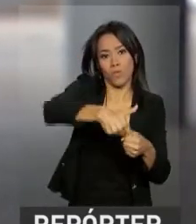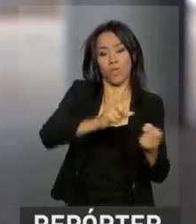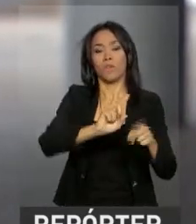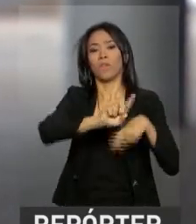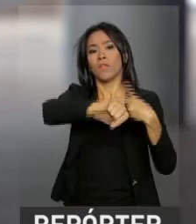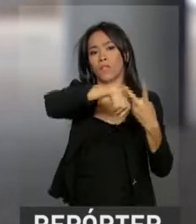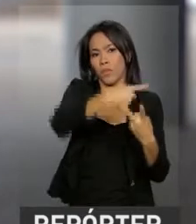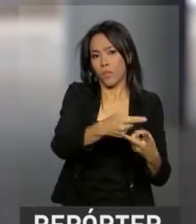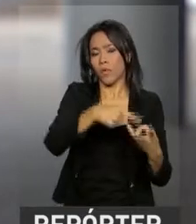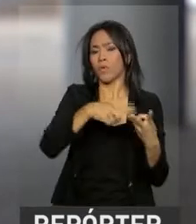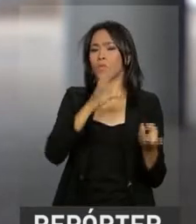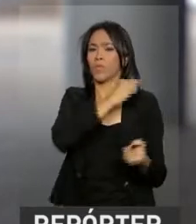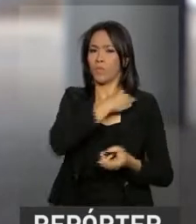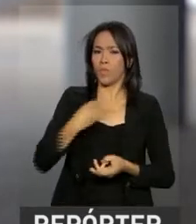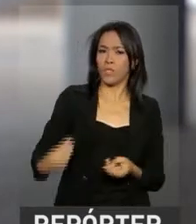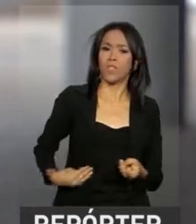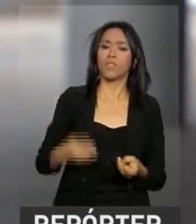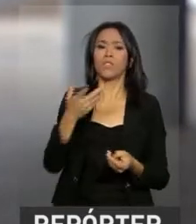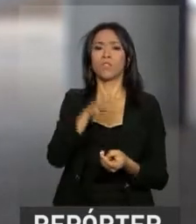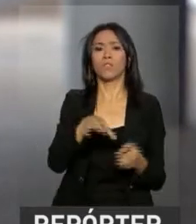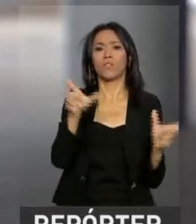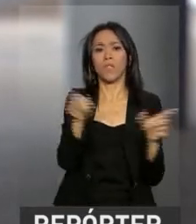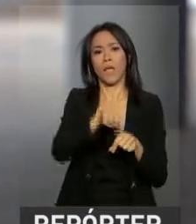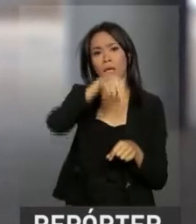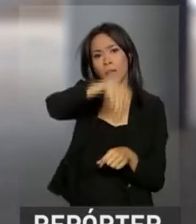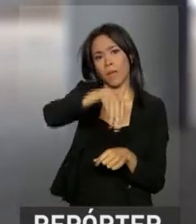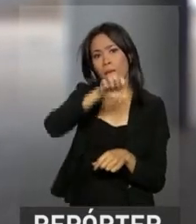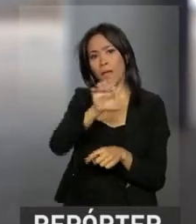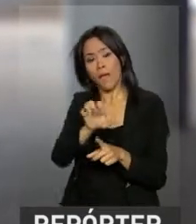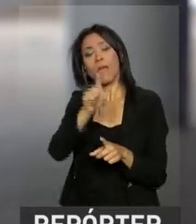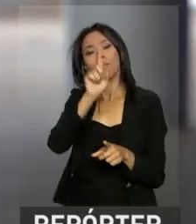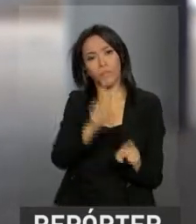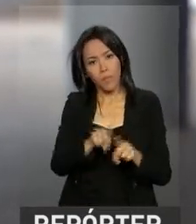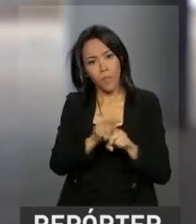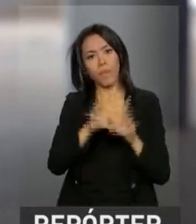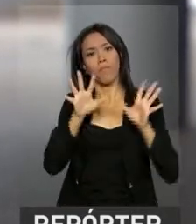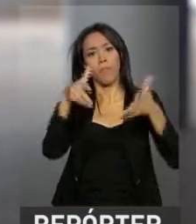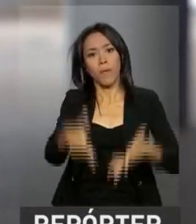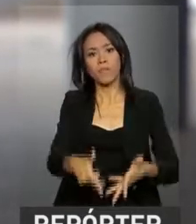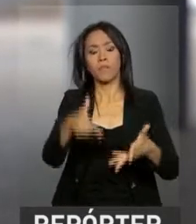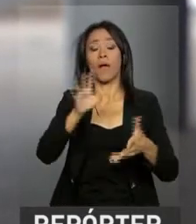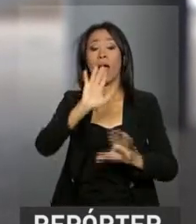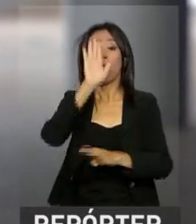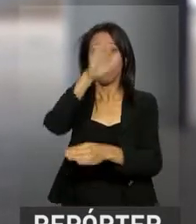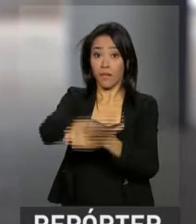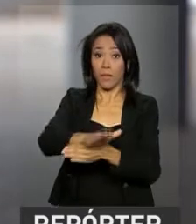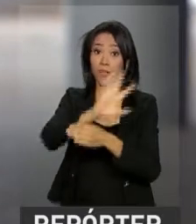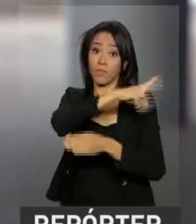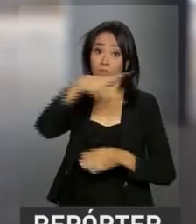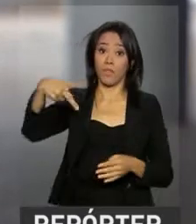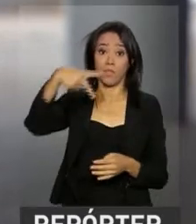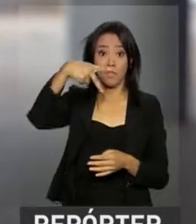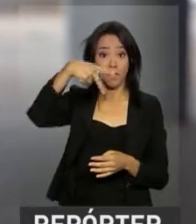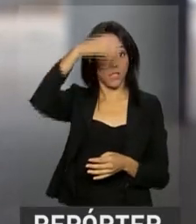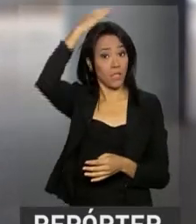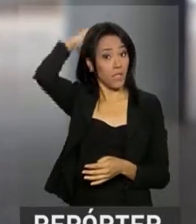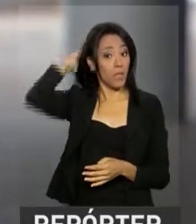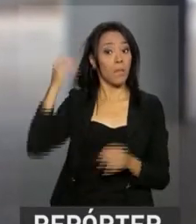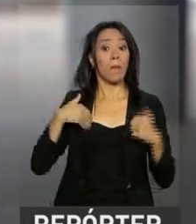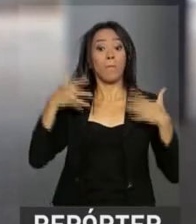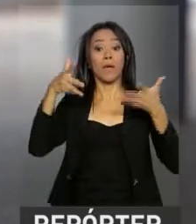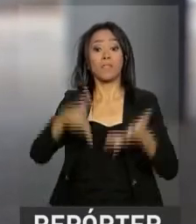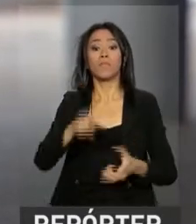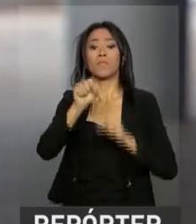e Energia, Fernando Coelho Filho, também vai participar dessa reunião. À tarde, Michel Temer participa